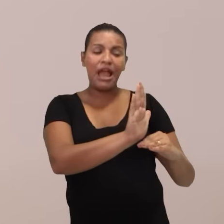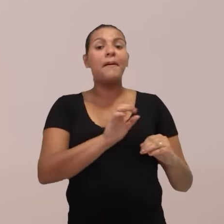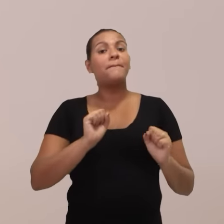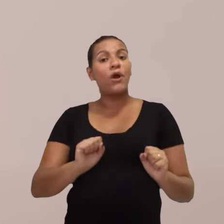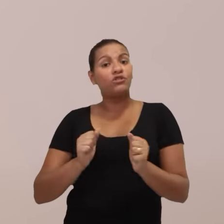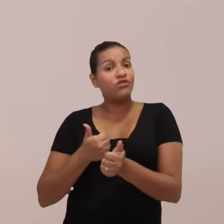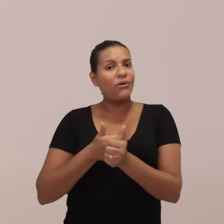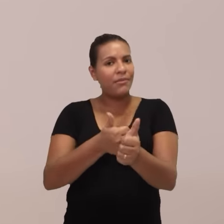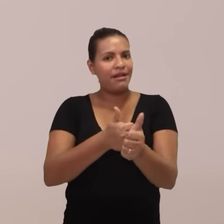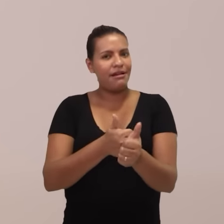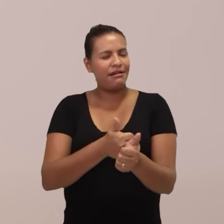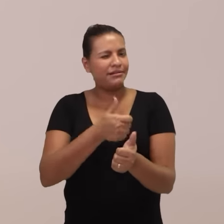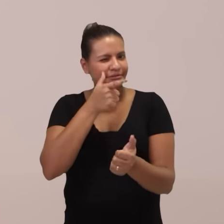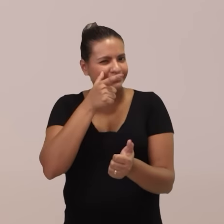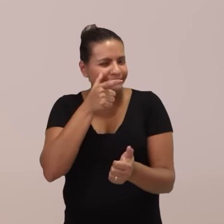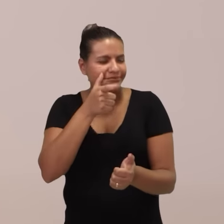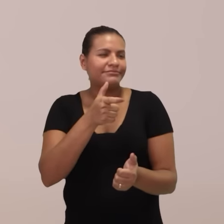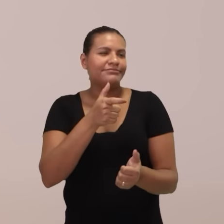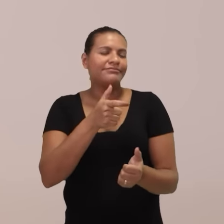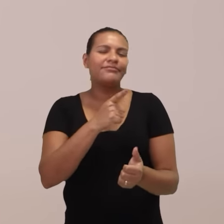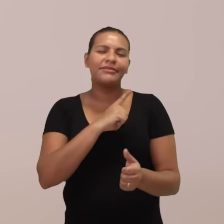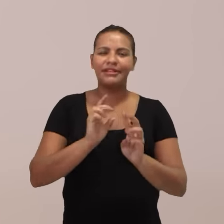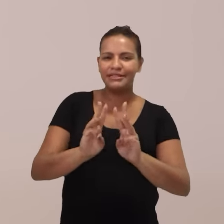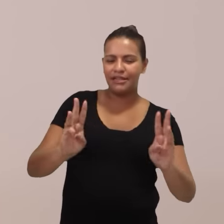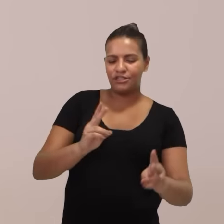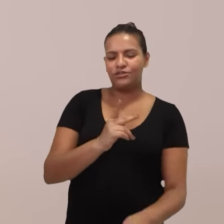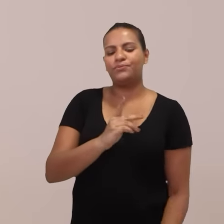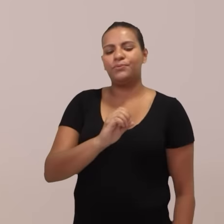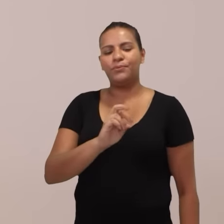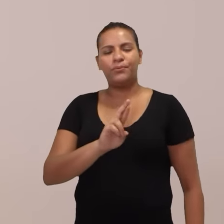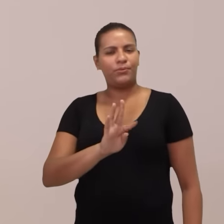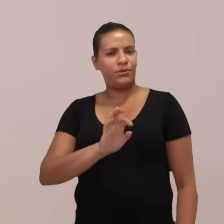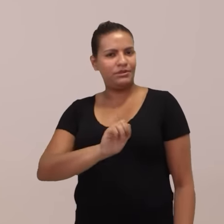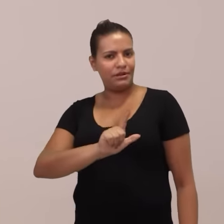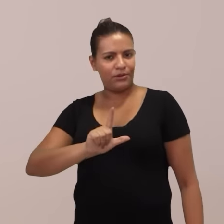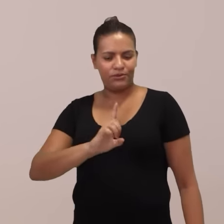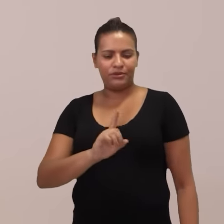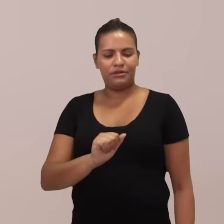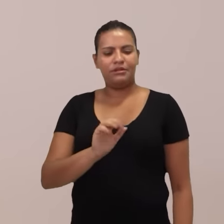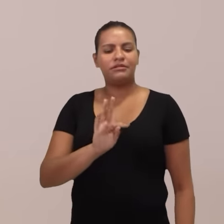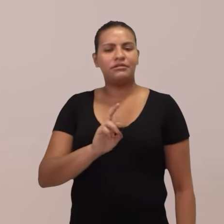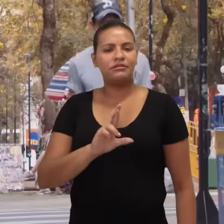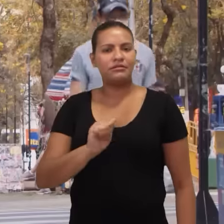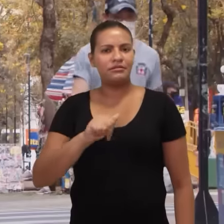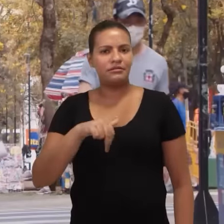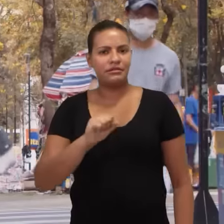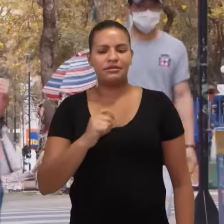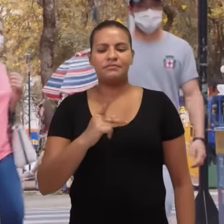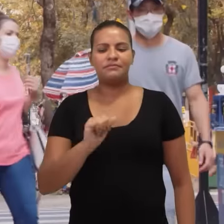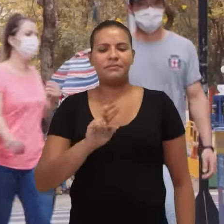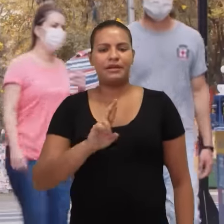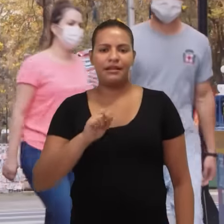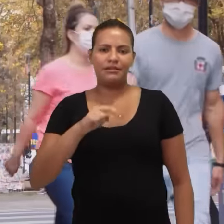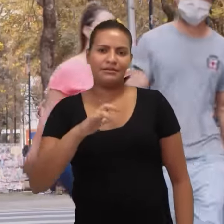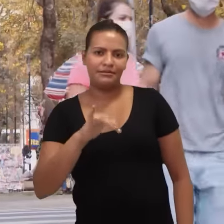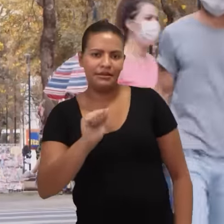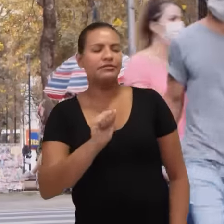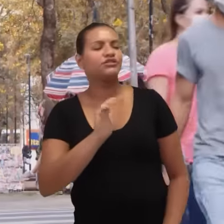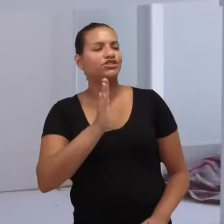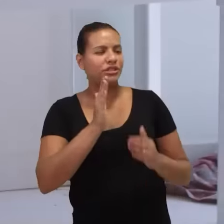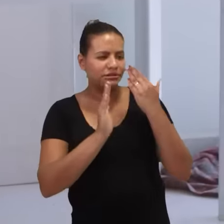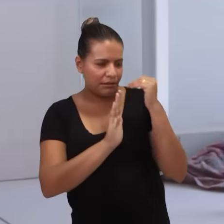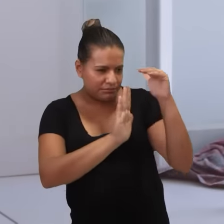tem os critérios que são essenciais para ter acesso à vaga.